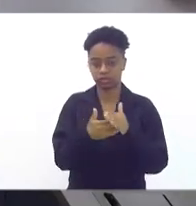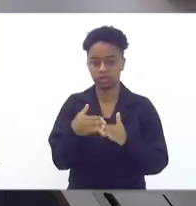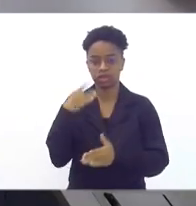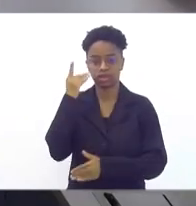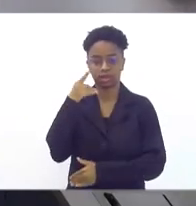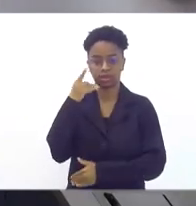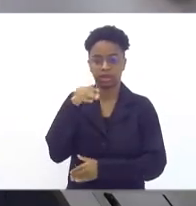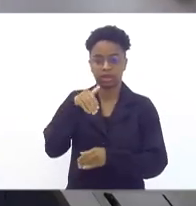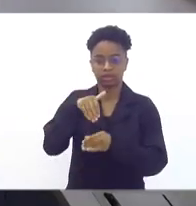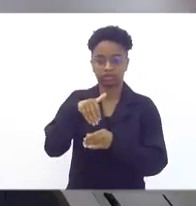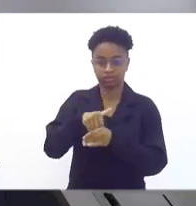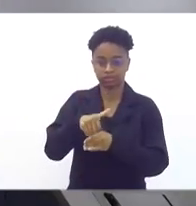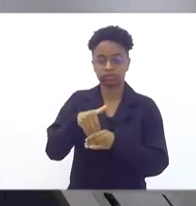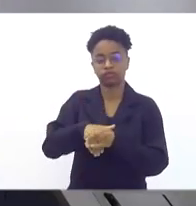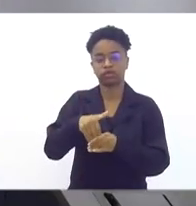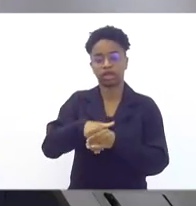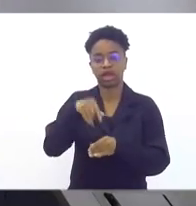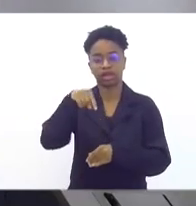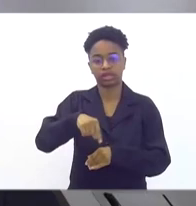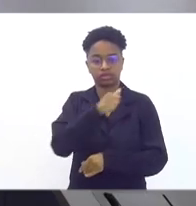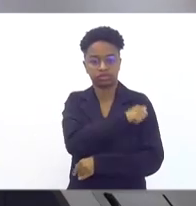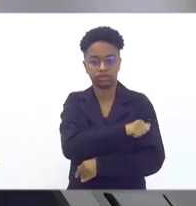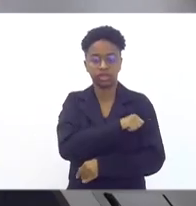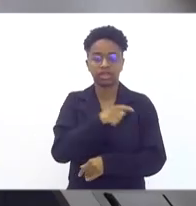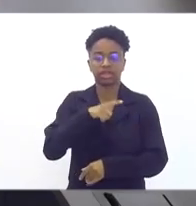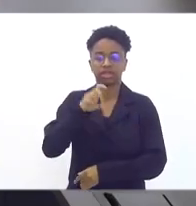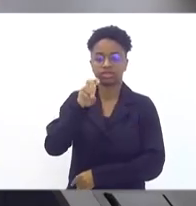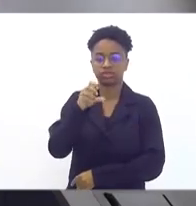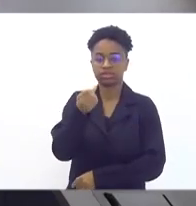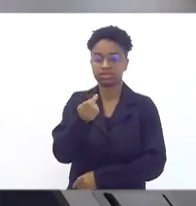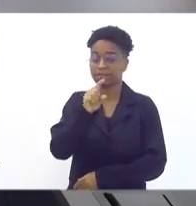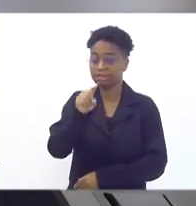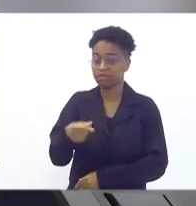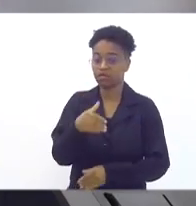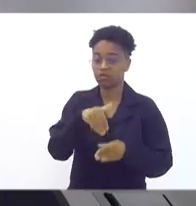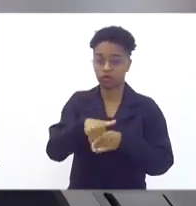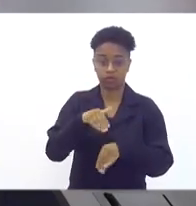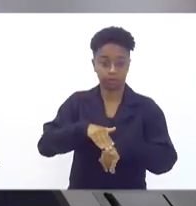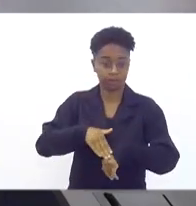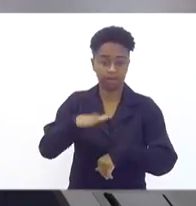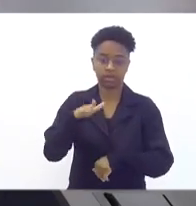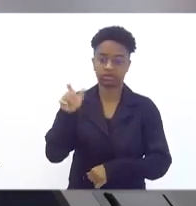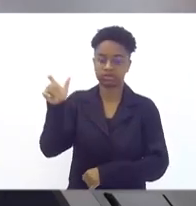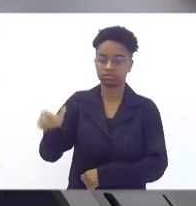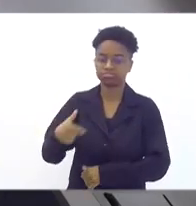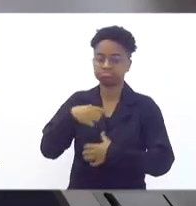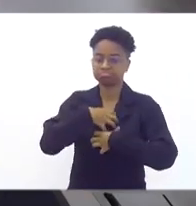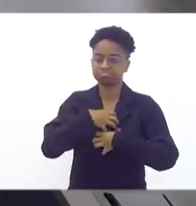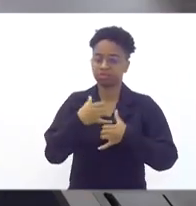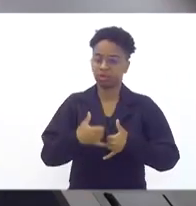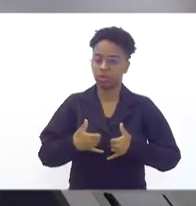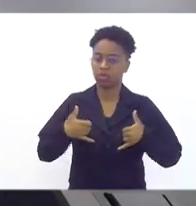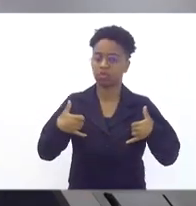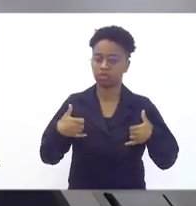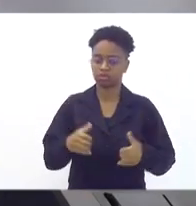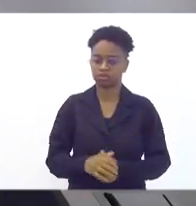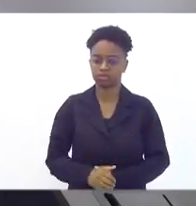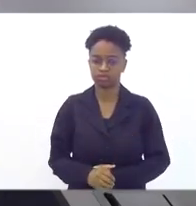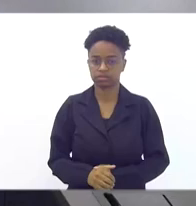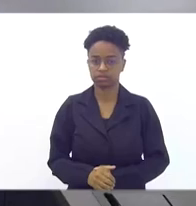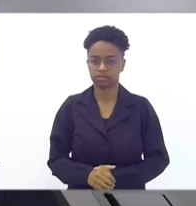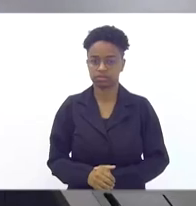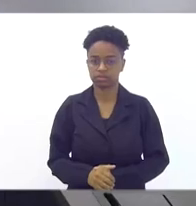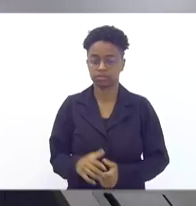Eleita pelo Rio de Janeiro com mais de 56 mil votos alguém que me orgulha muito não